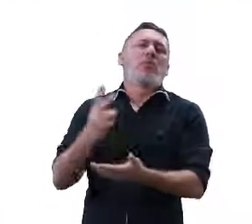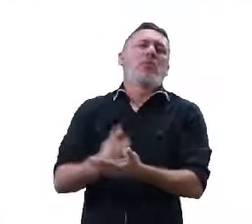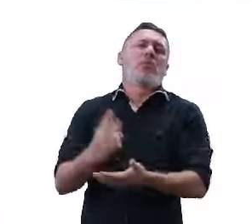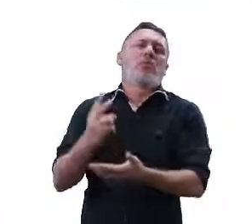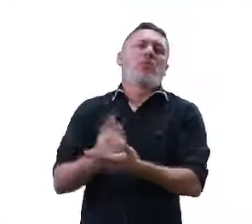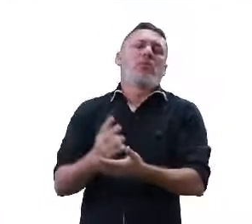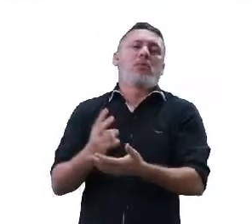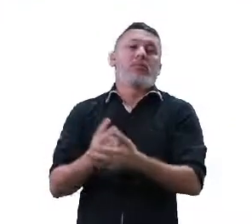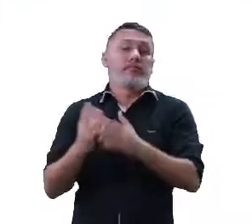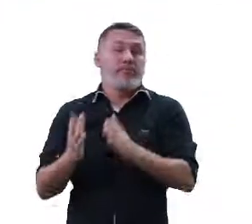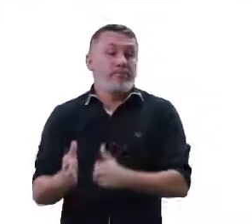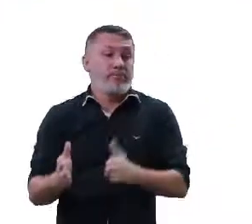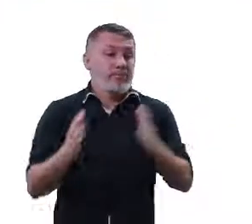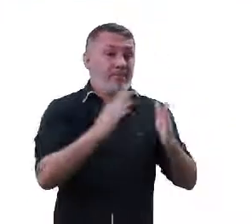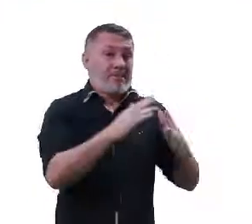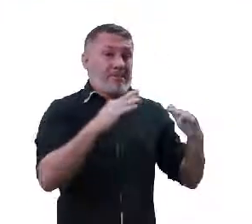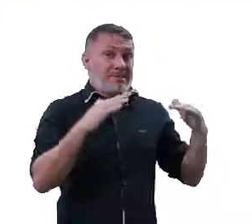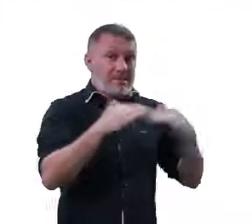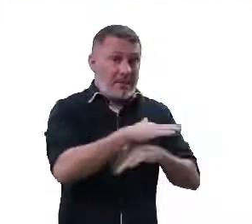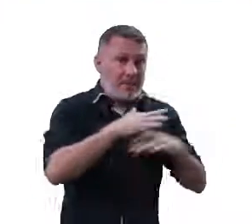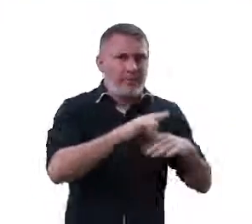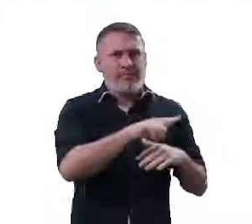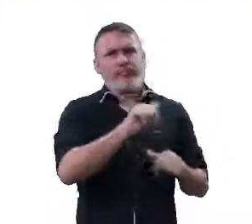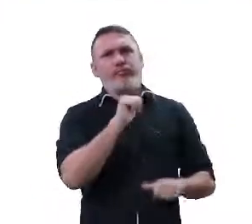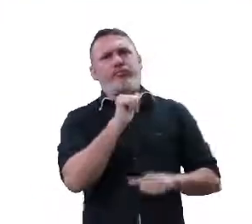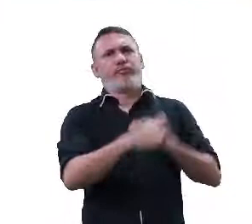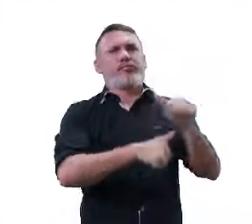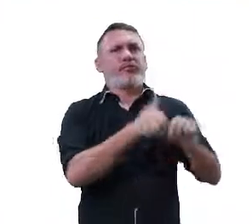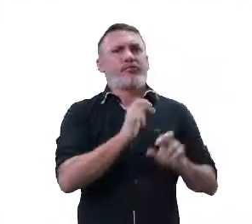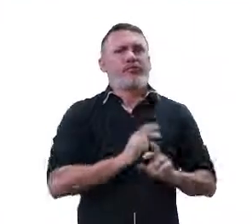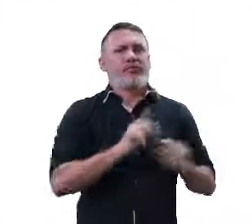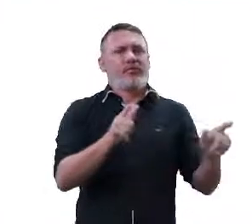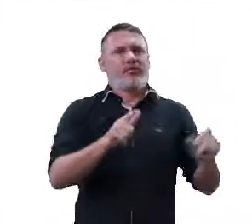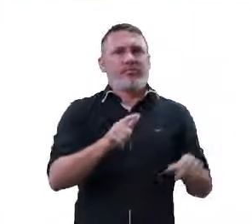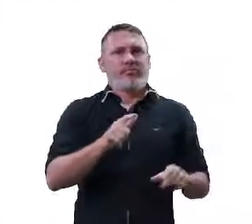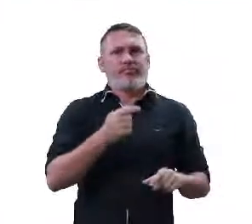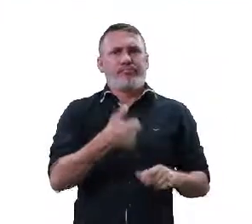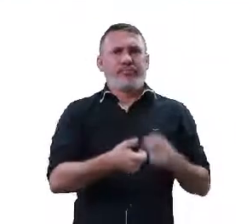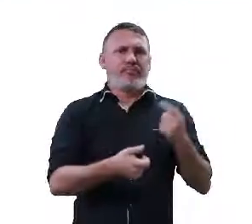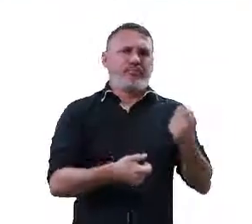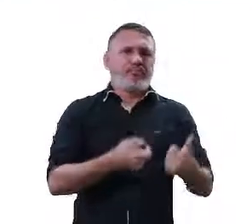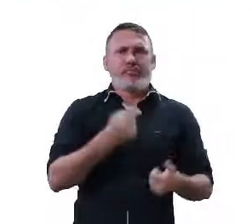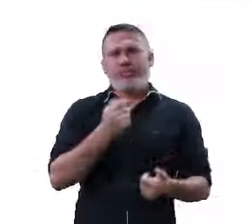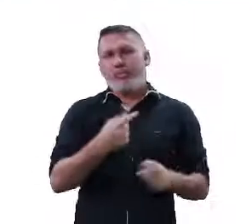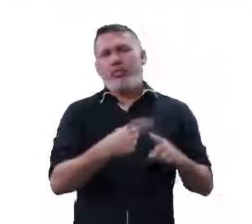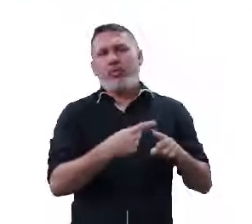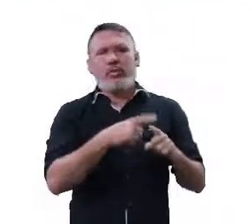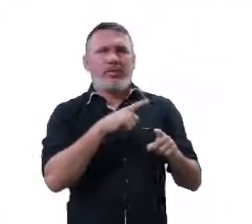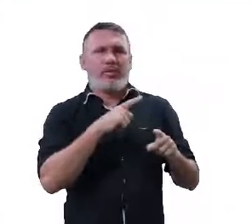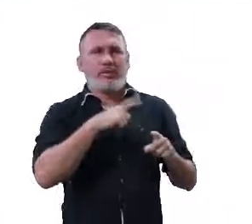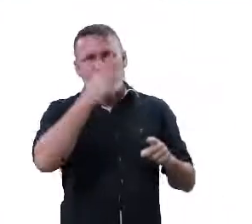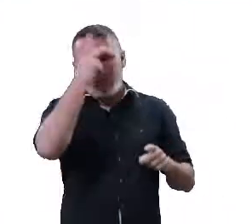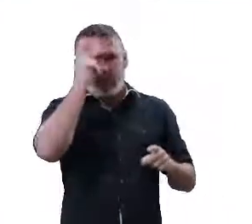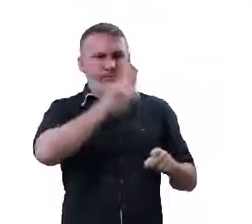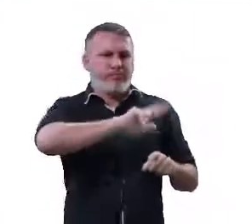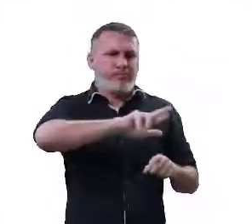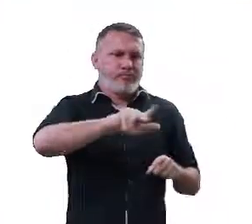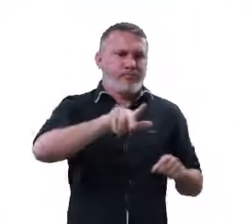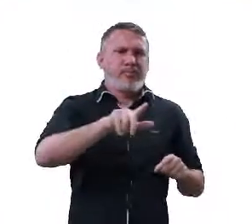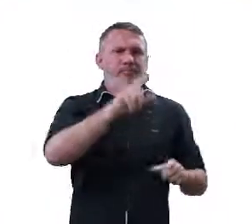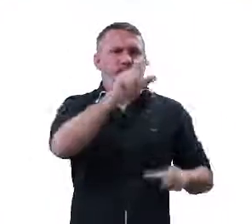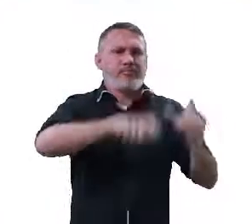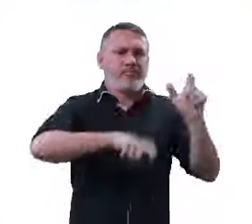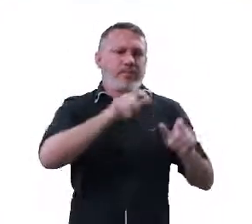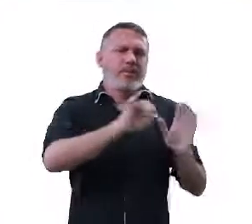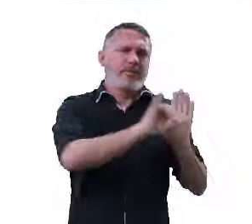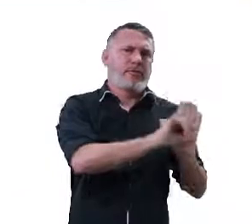sociedade urbana-industrial, né? Tem a questão da identidade, que faz com que o indivíduo tenha uma outra postura diante dessa realidade,